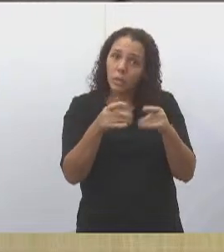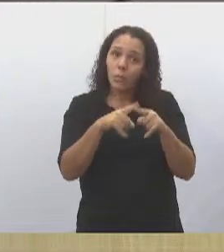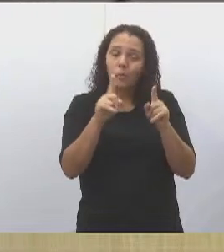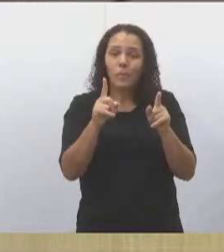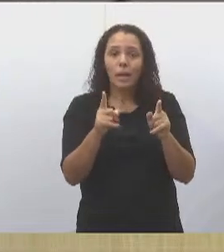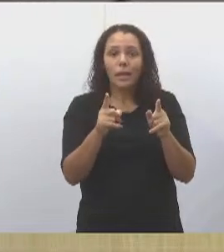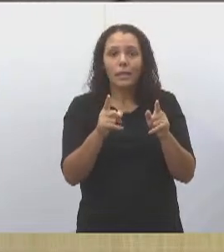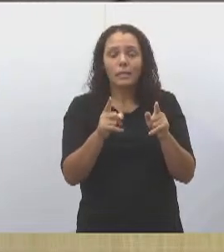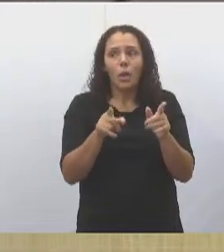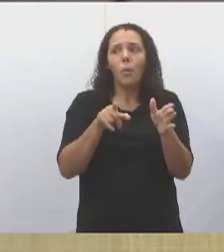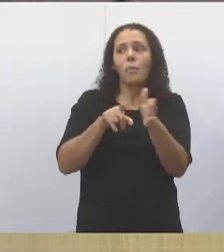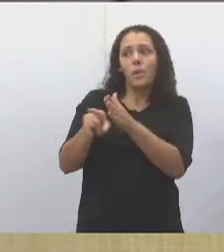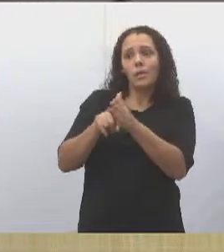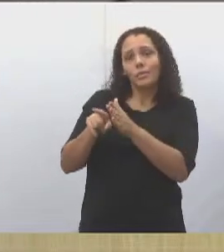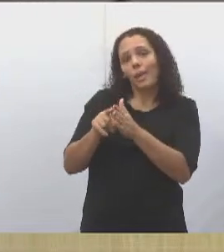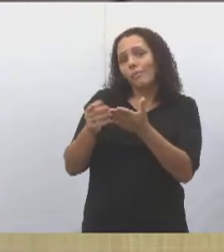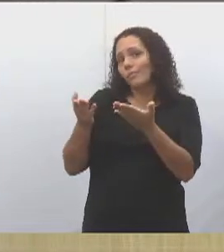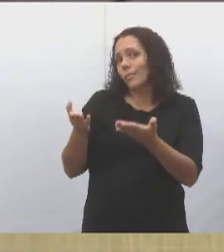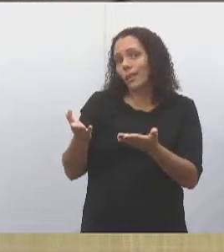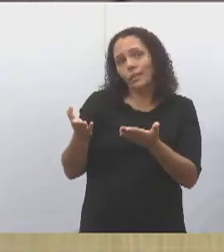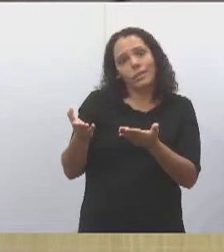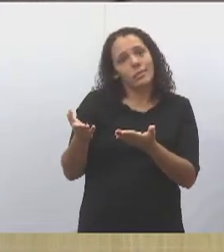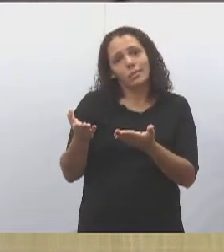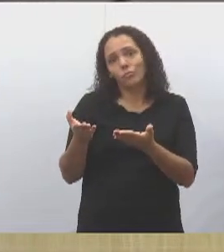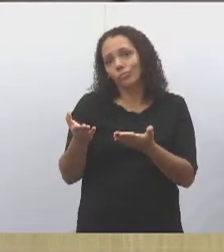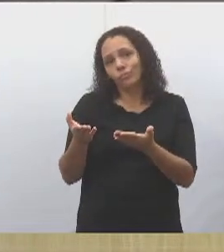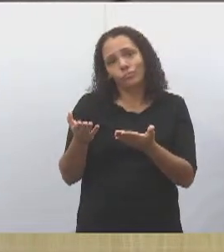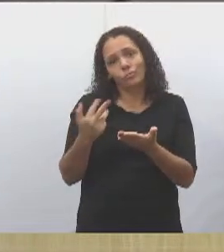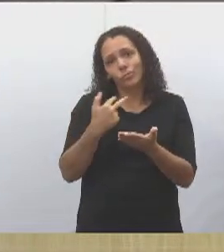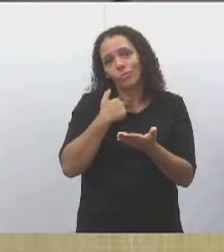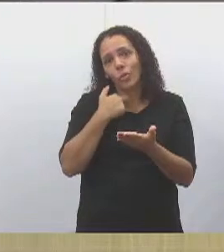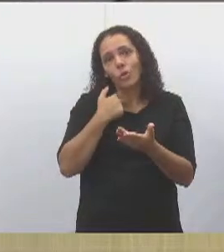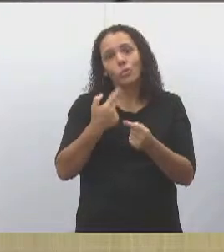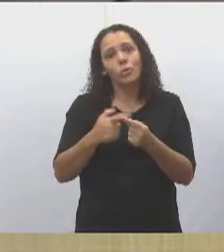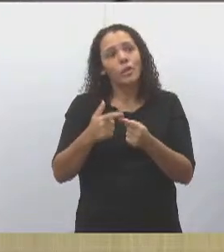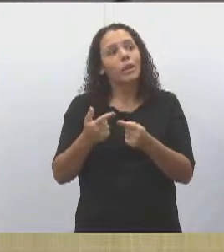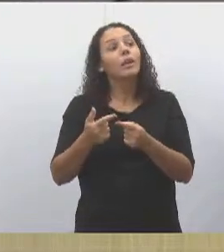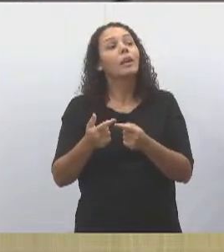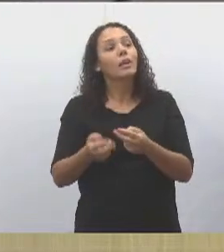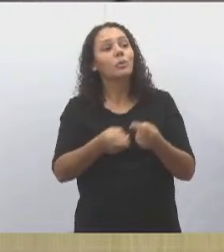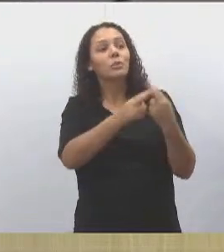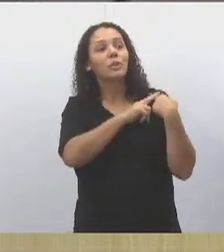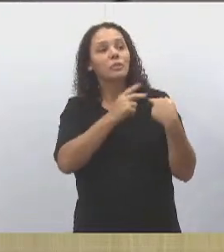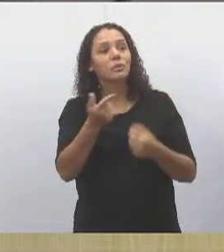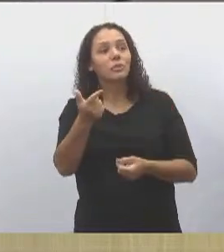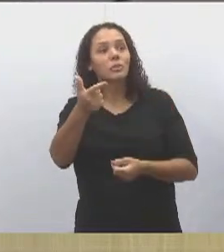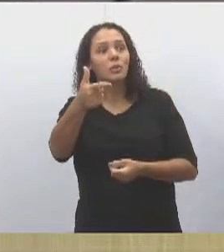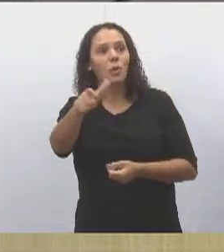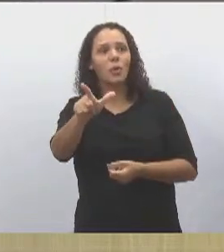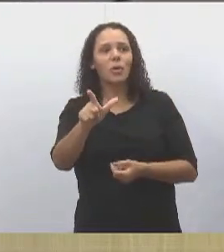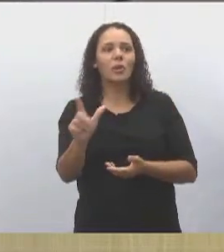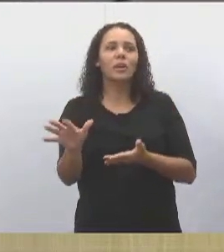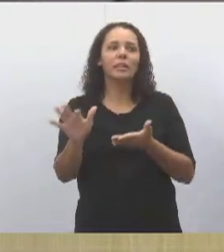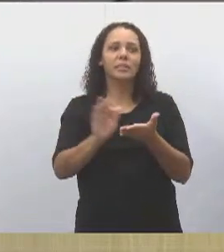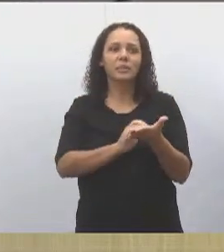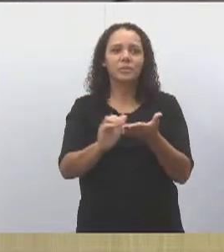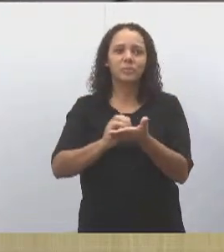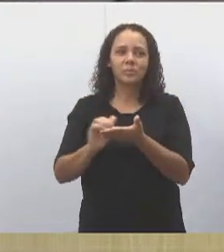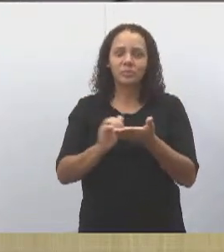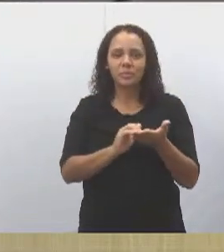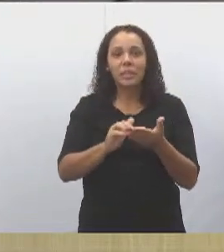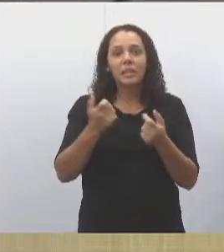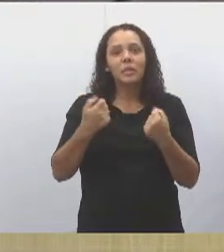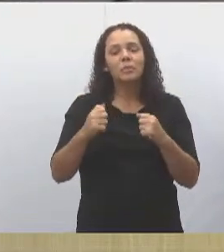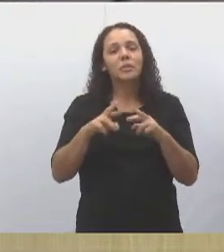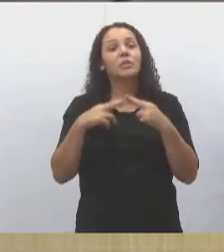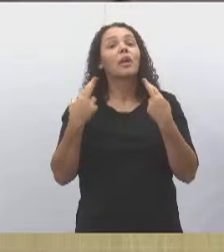gente querer perguntar para ele, porque aí vai entrar nas esferas de outra secretaria, que daí a gente vai ter que marcar uma reunião com o prefeito para